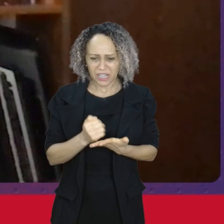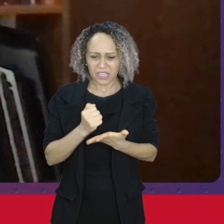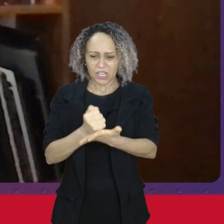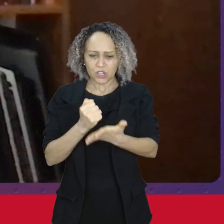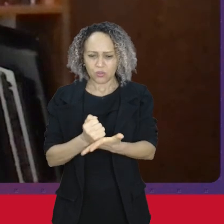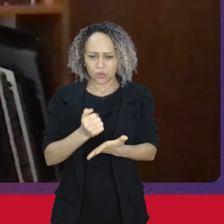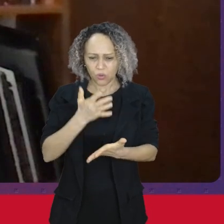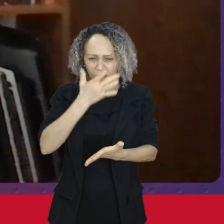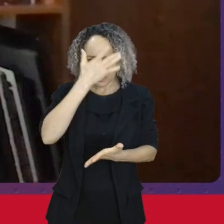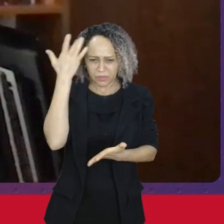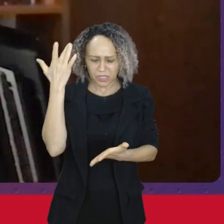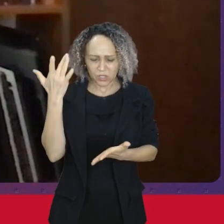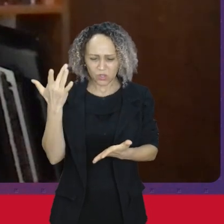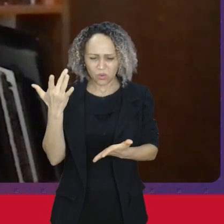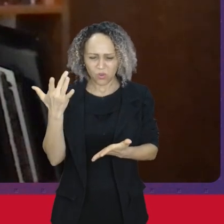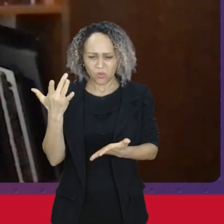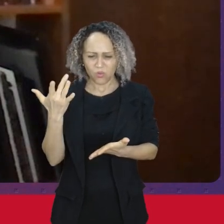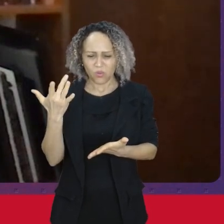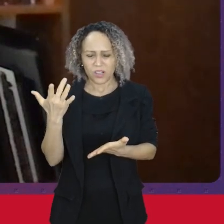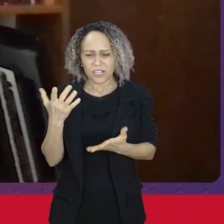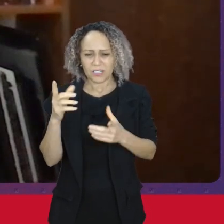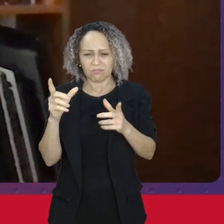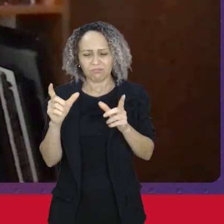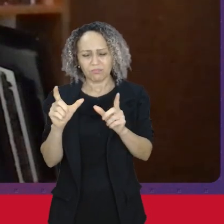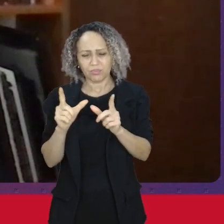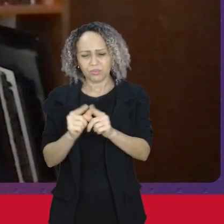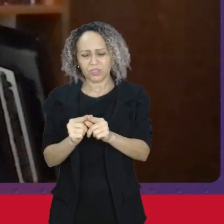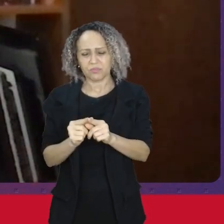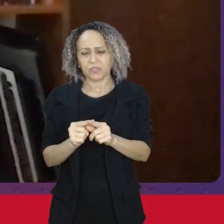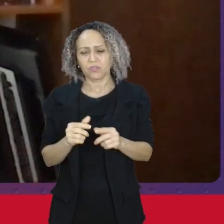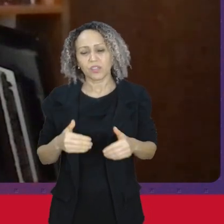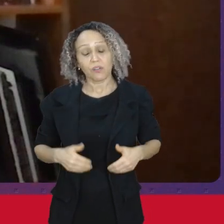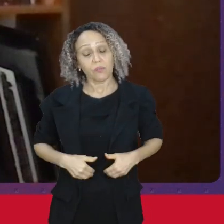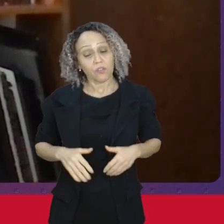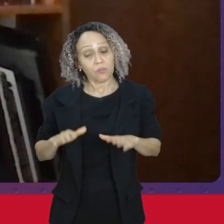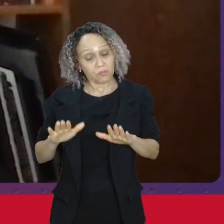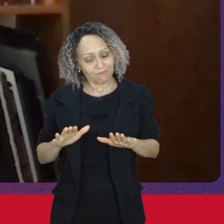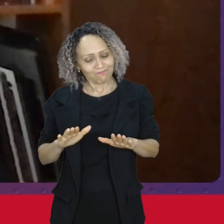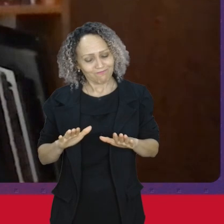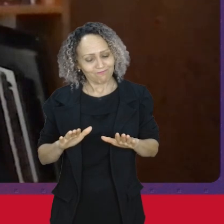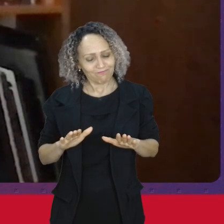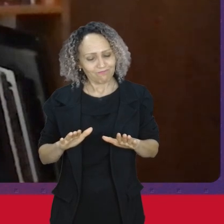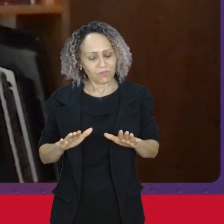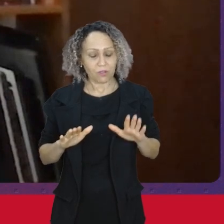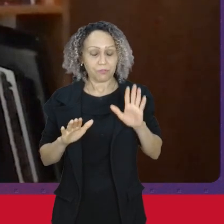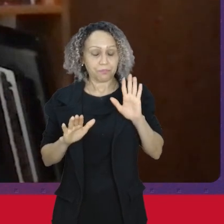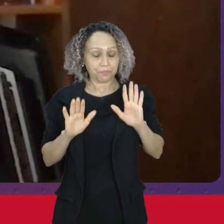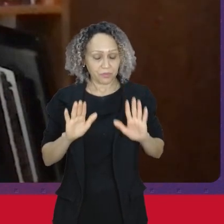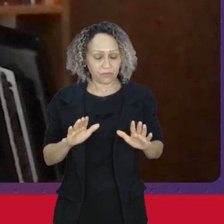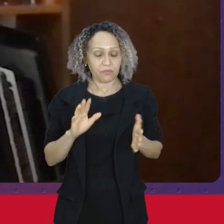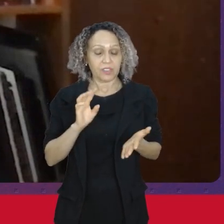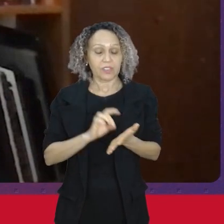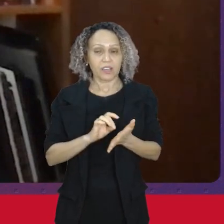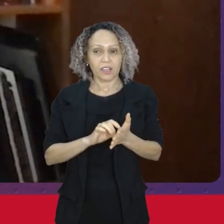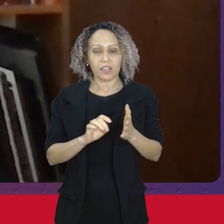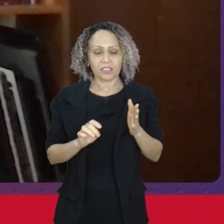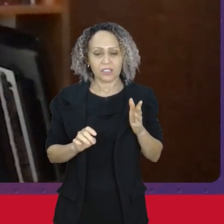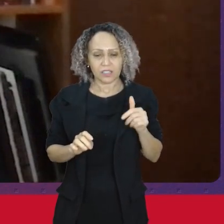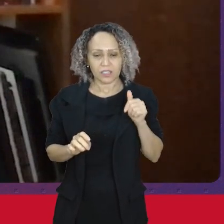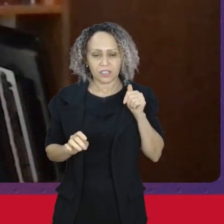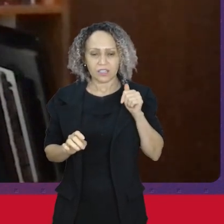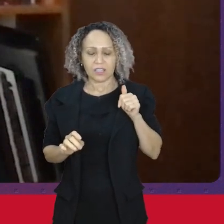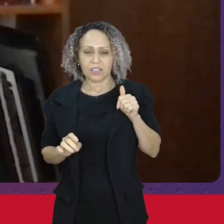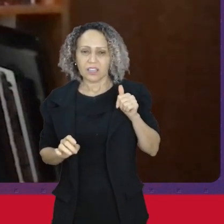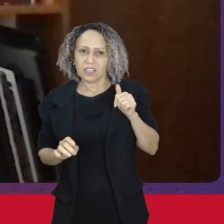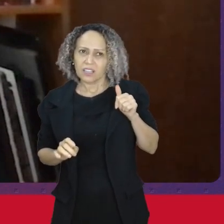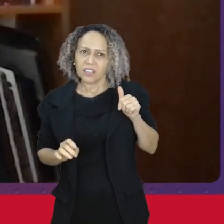falar um pouco sobre isso para vocês, mas saiu em 2014, em 2015